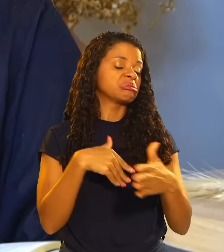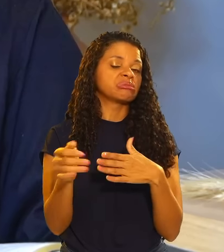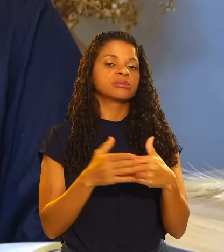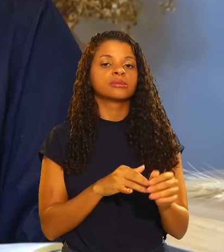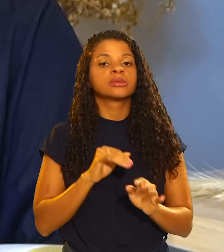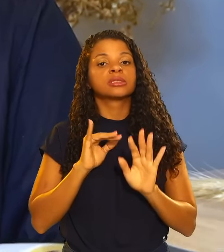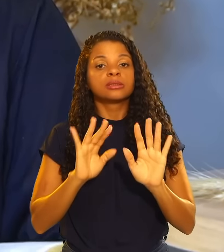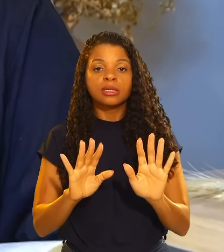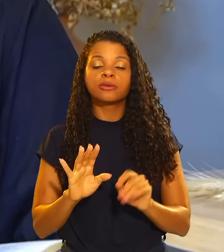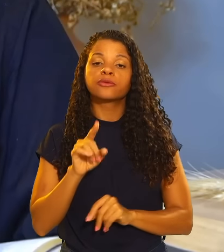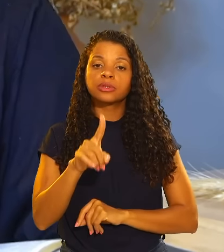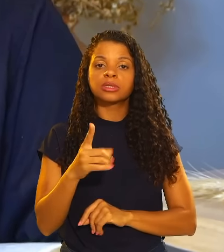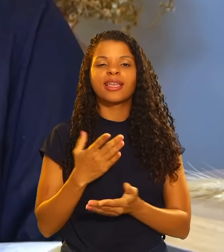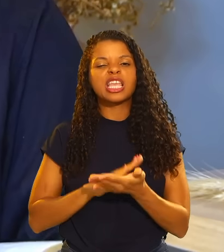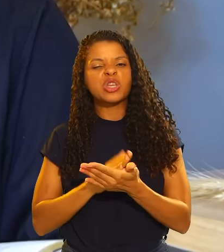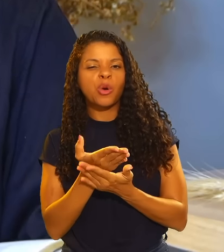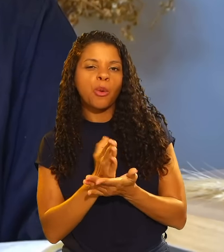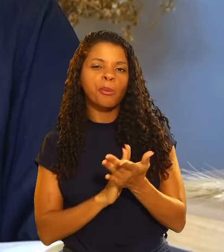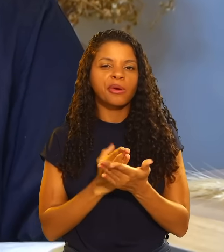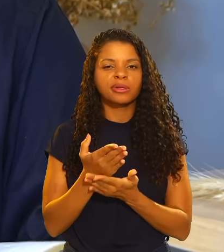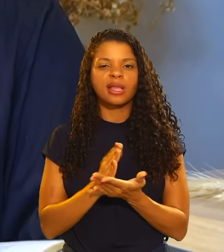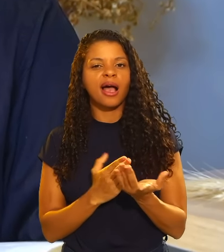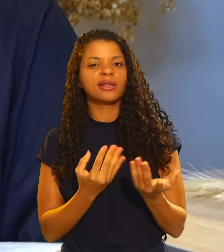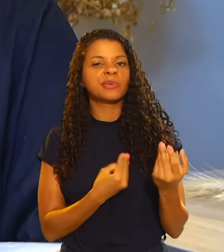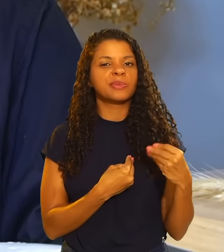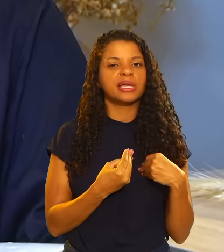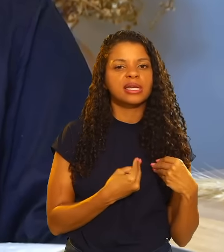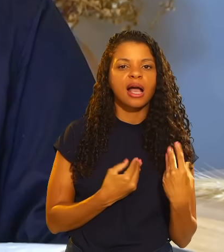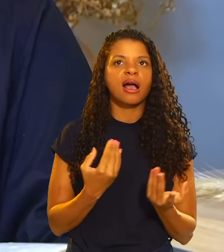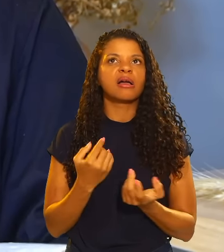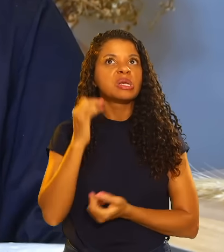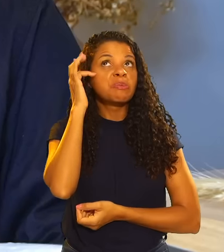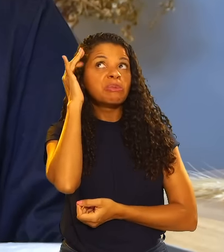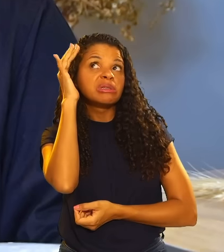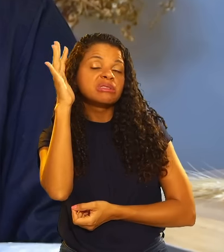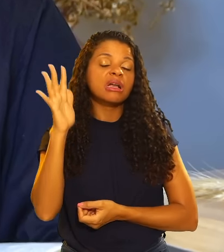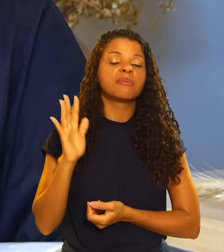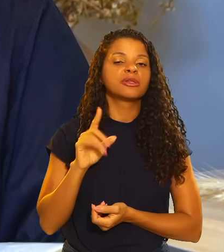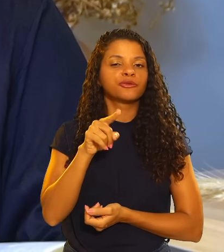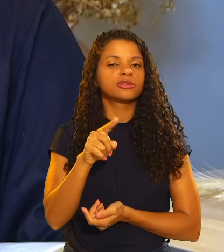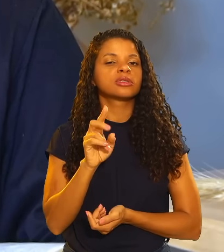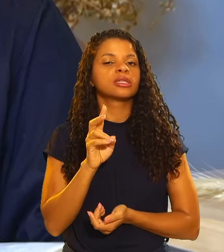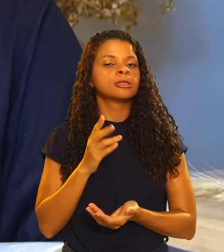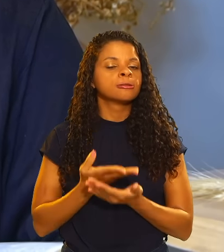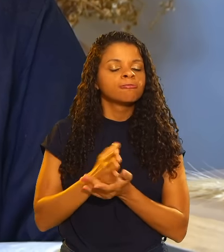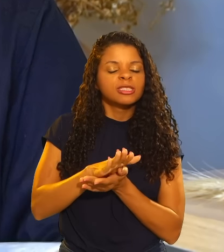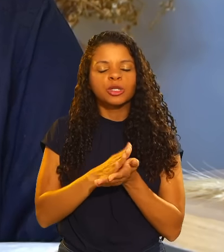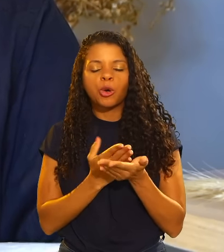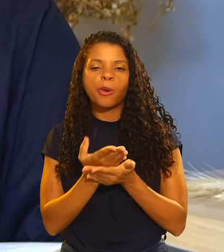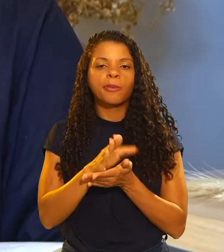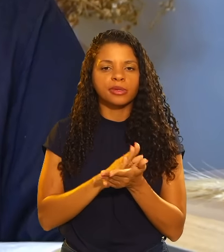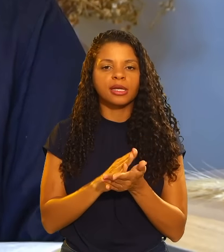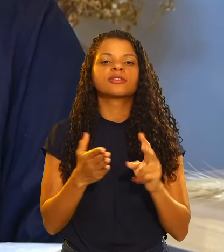pensamento, por uma prática que você tem feito constantemente, lembre-se que o Espírito Santo é ele que